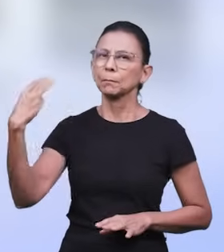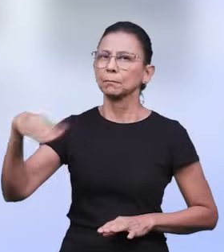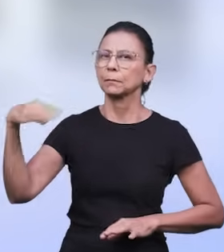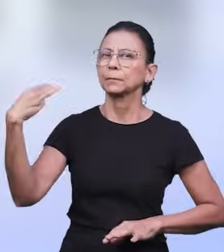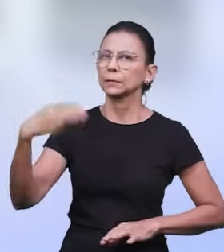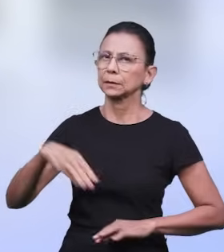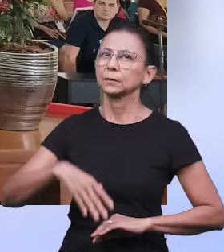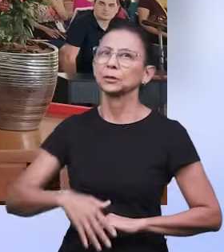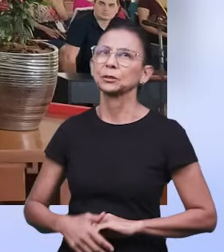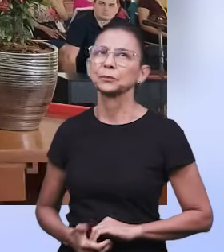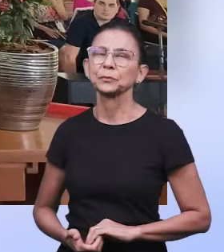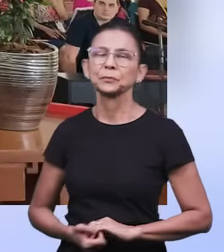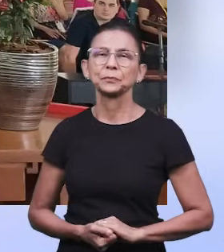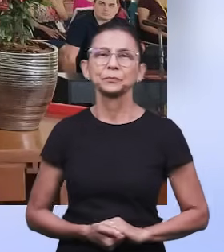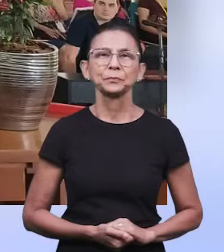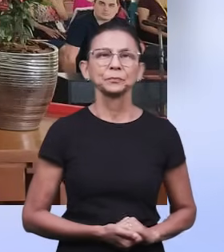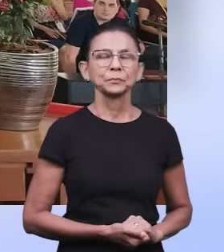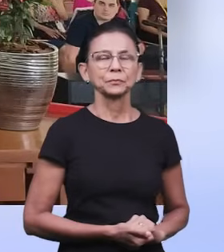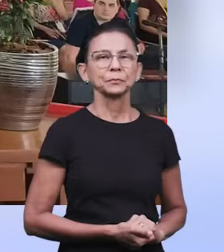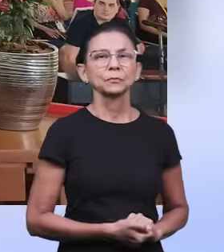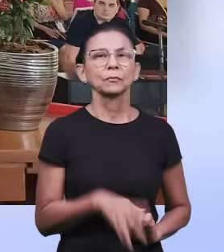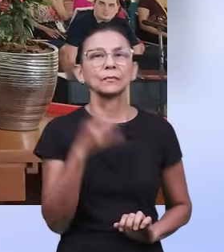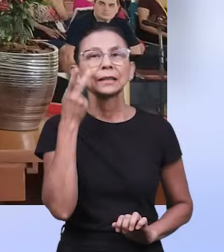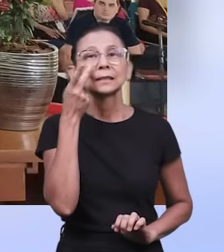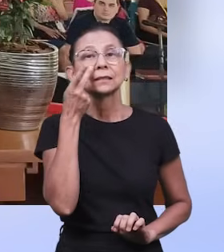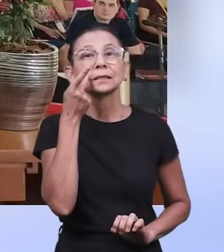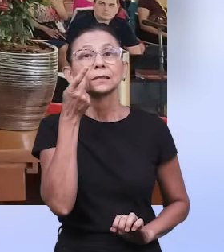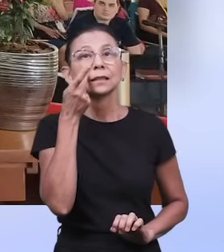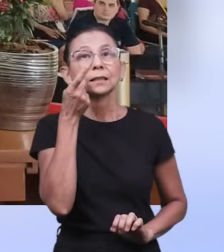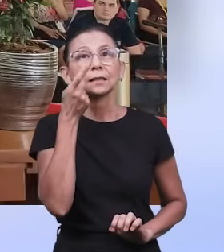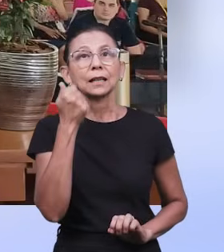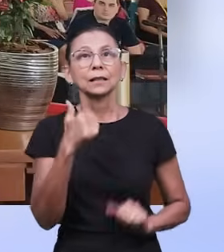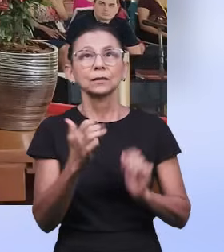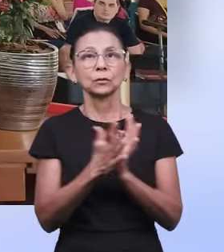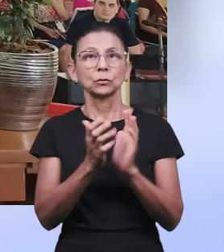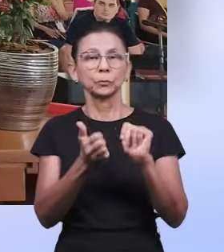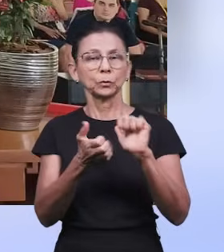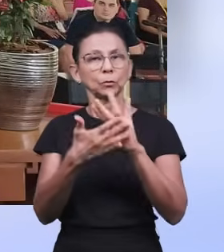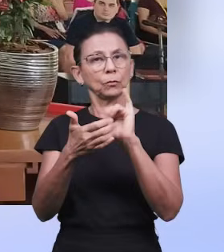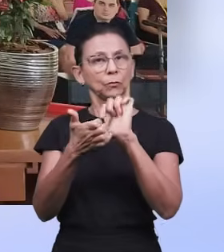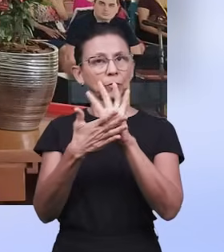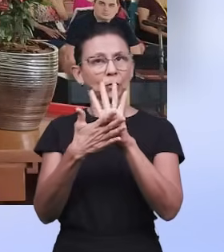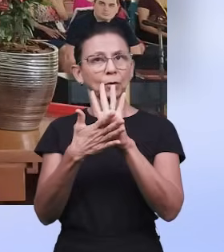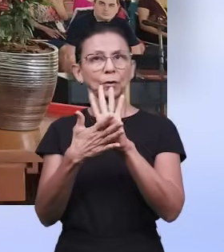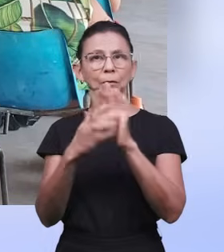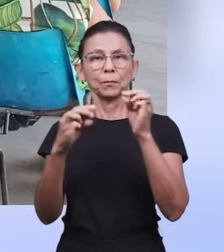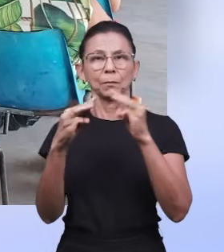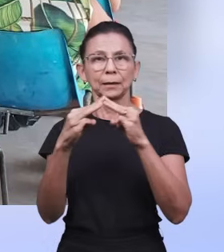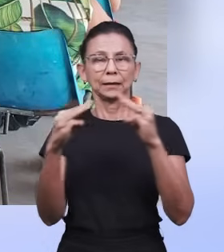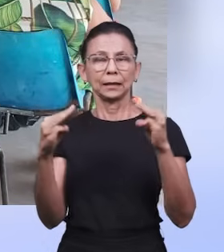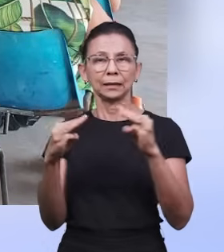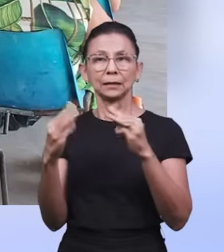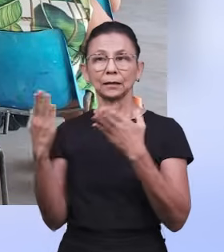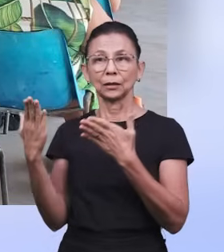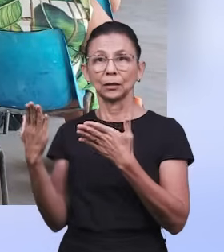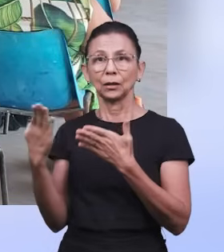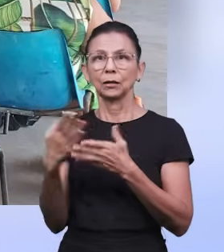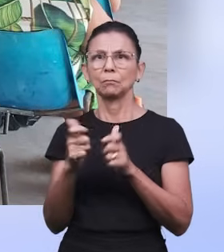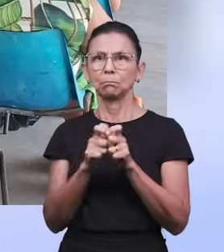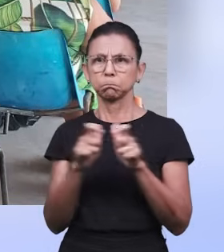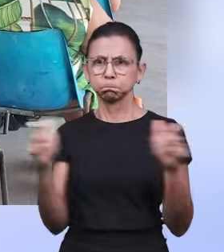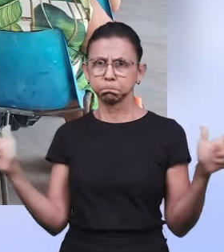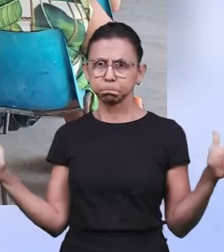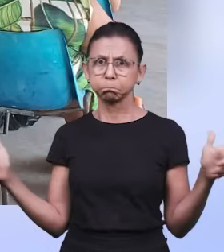Agora vamos ao Ceará, onde tivemos o seminário com grupos de louvor no Manaim de Fortaleza, com a presença de mais de